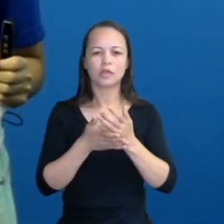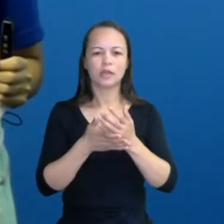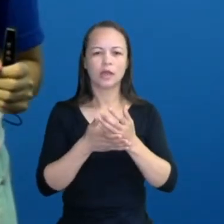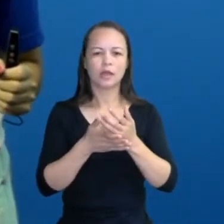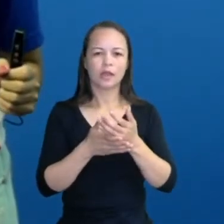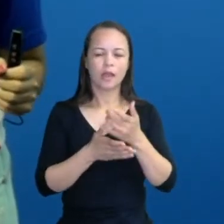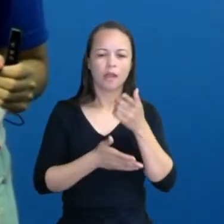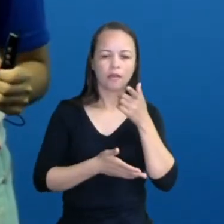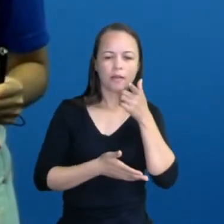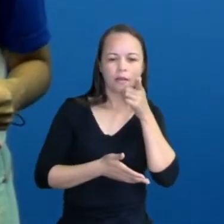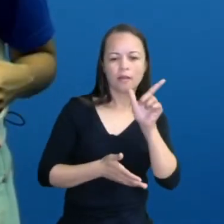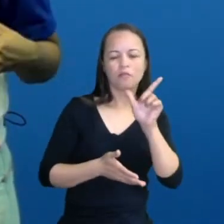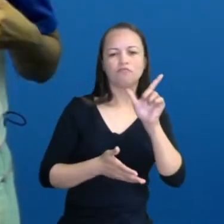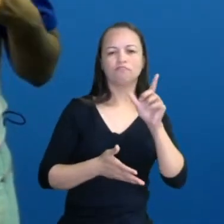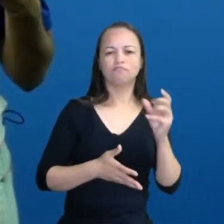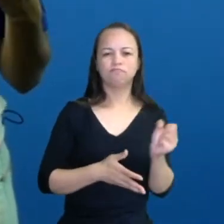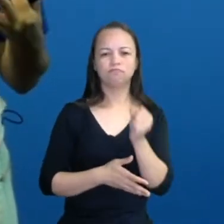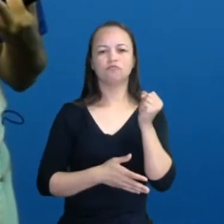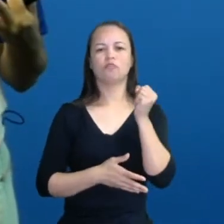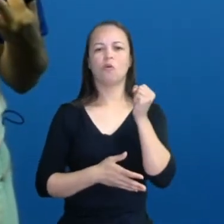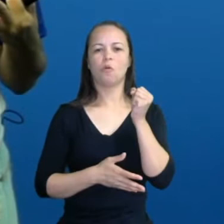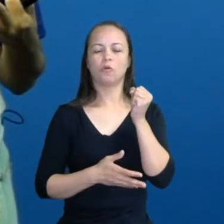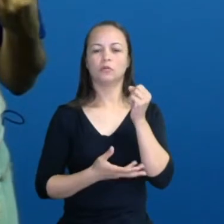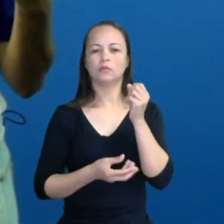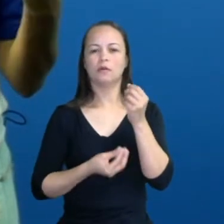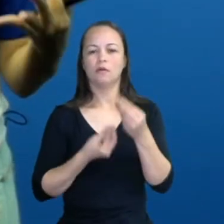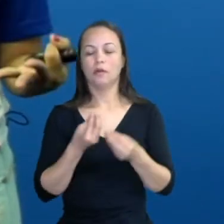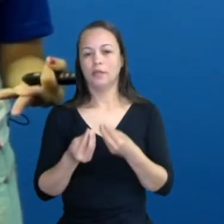força com essa